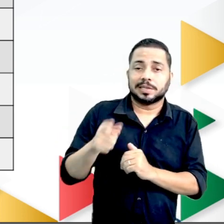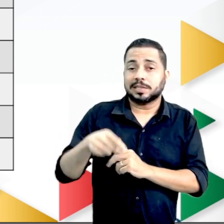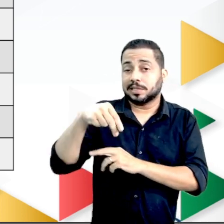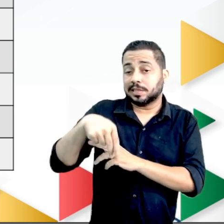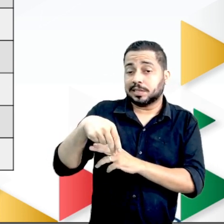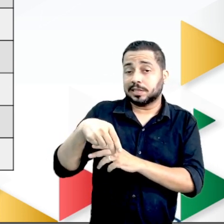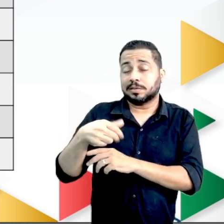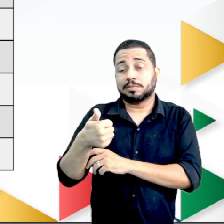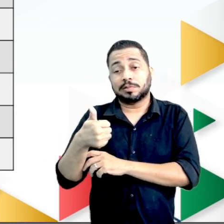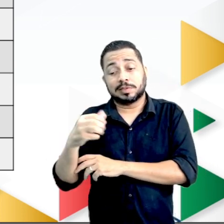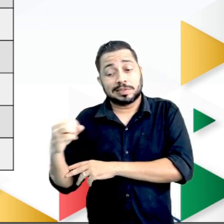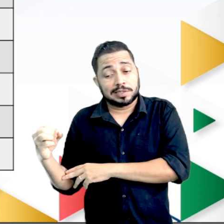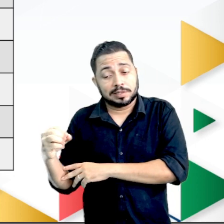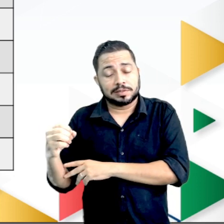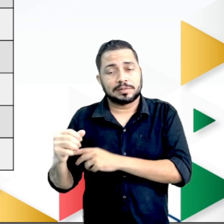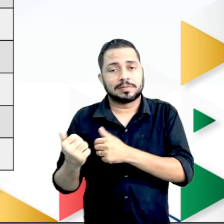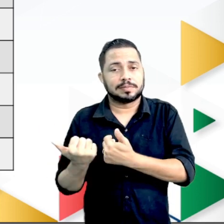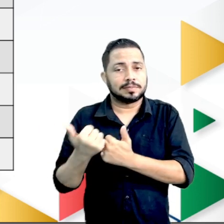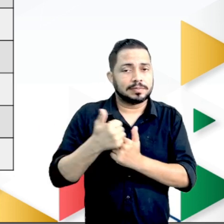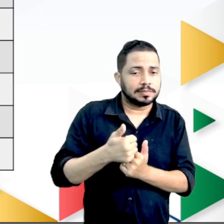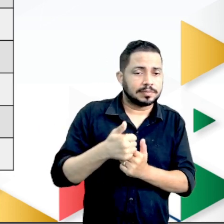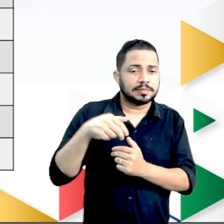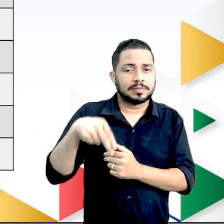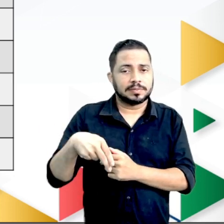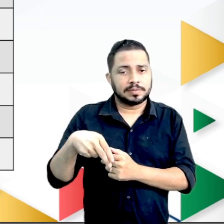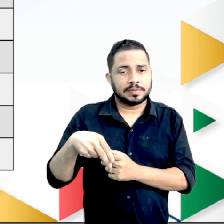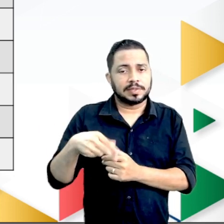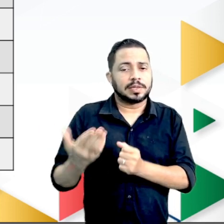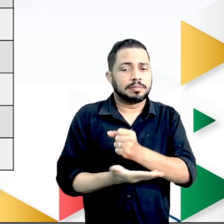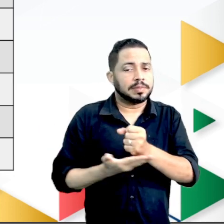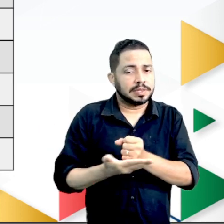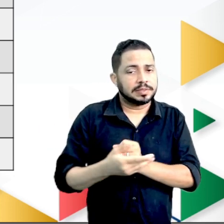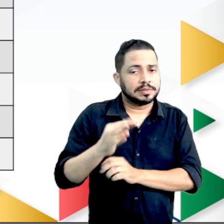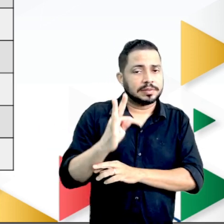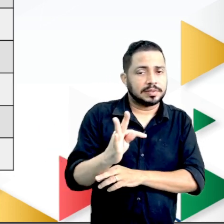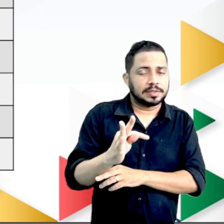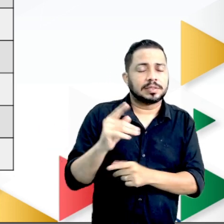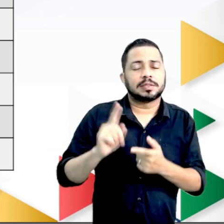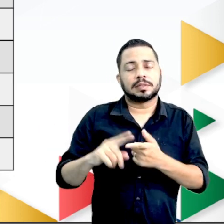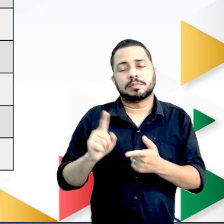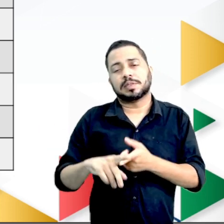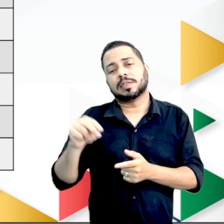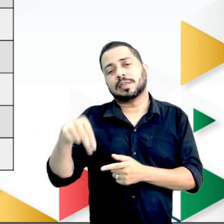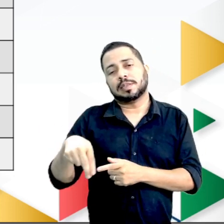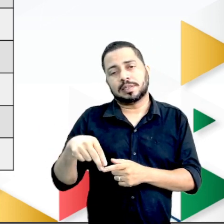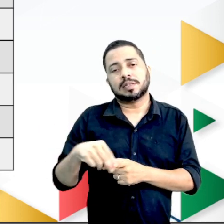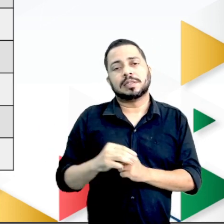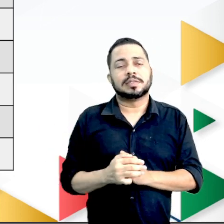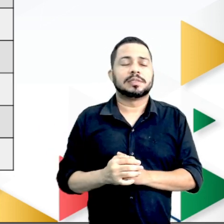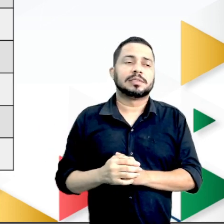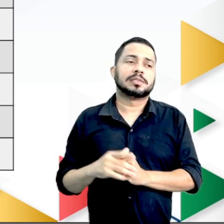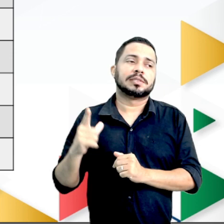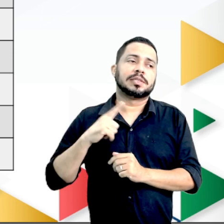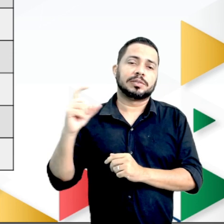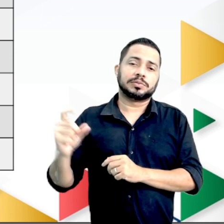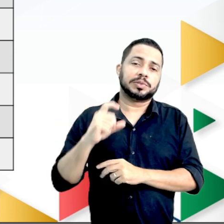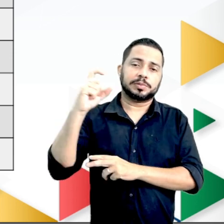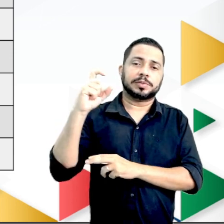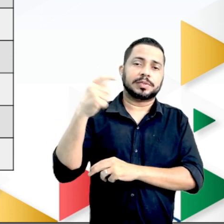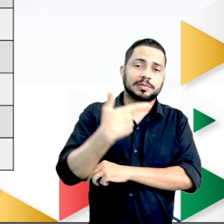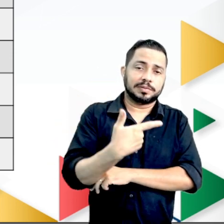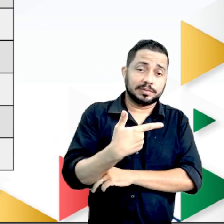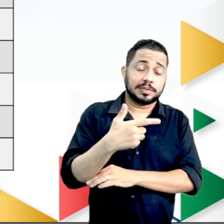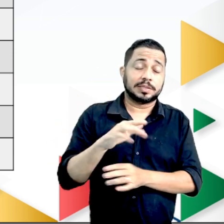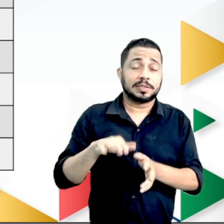por 100 e aí vai substituir esse N aí da base do T e vai também o N lá, que está no expoente do 2, tá